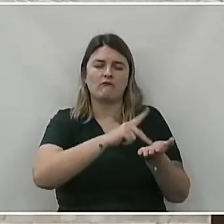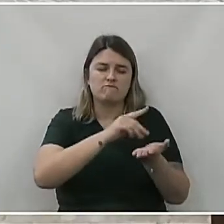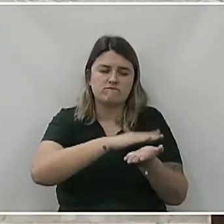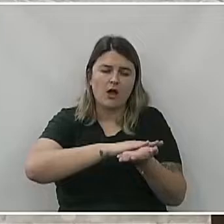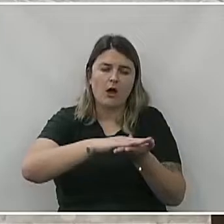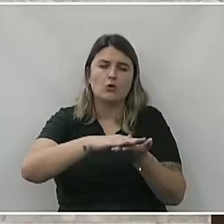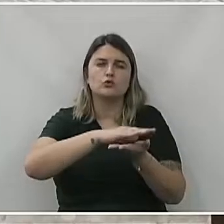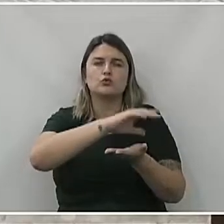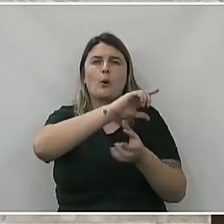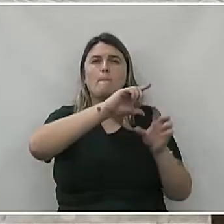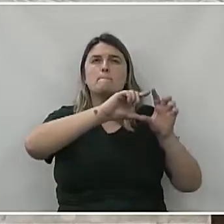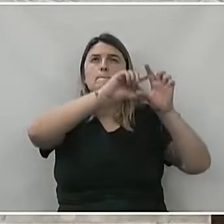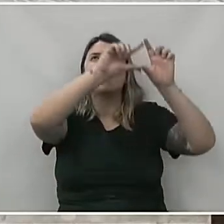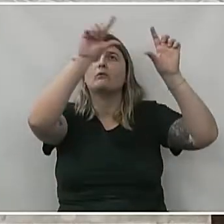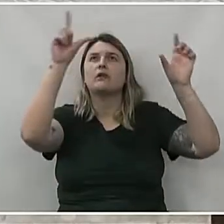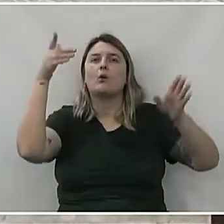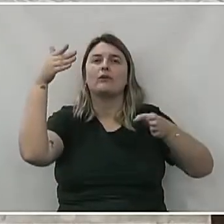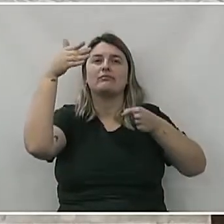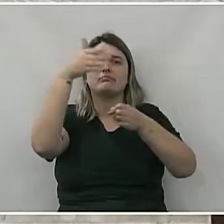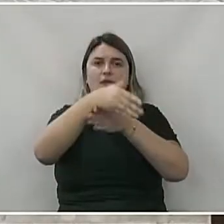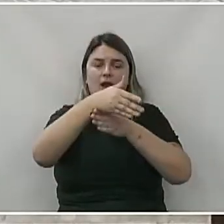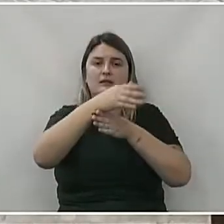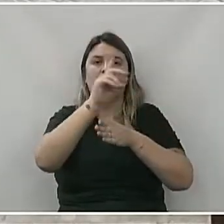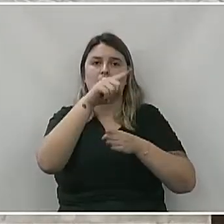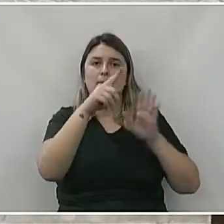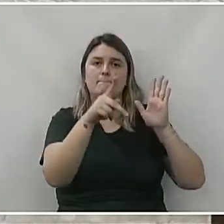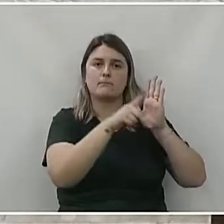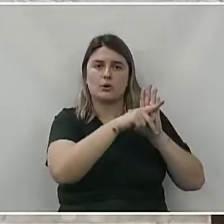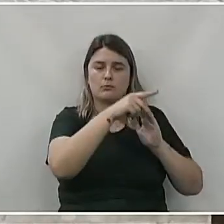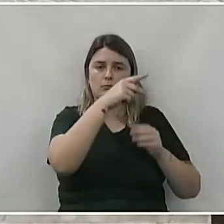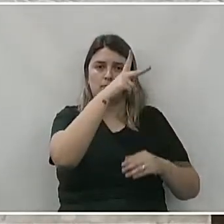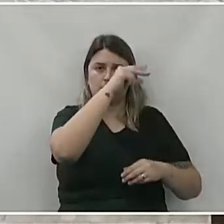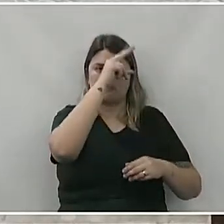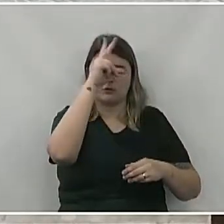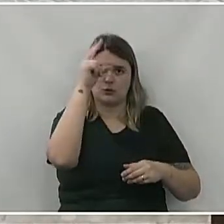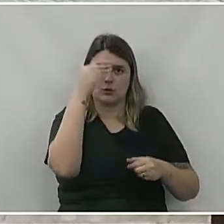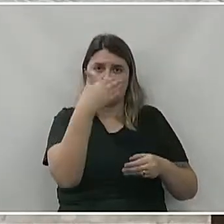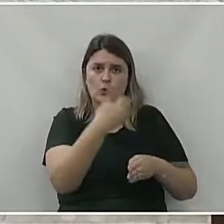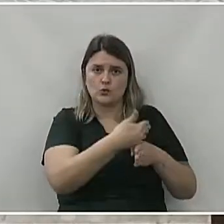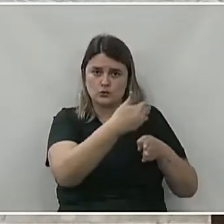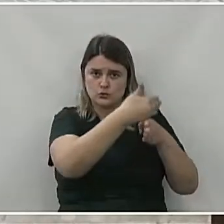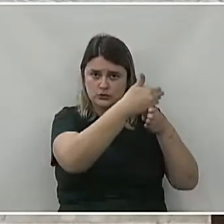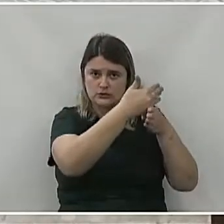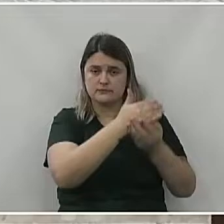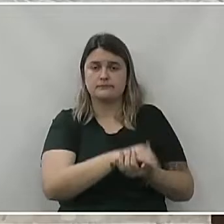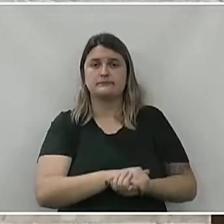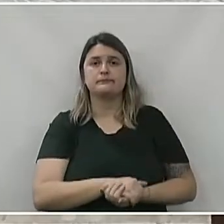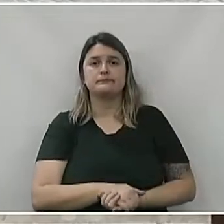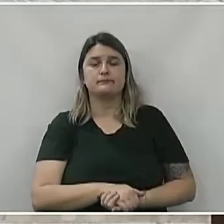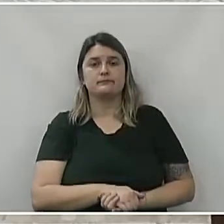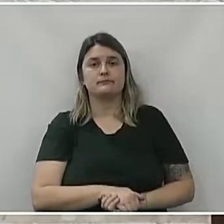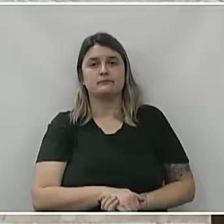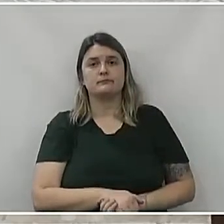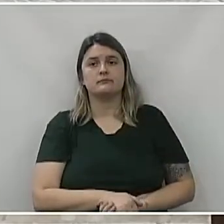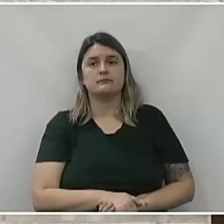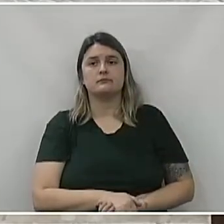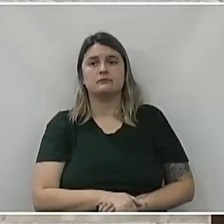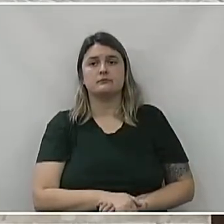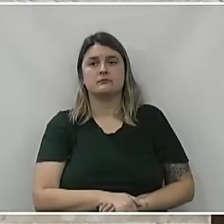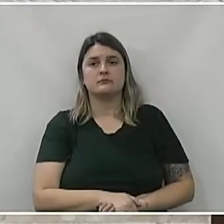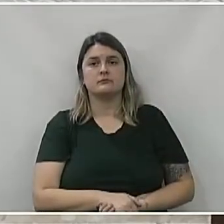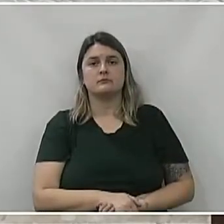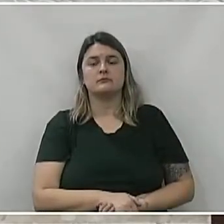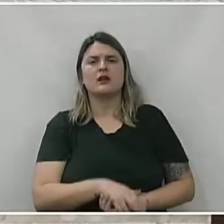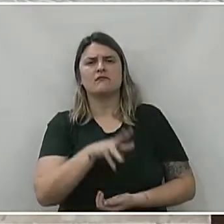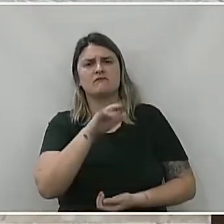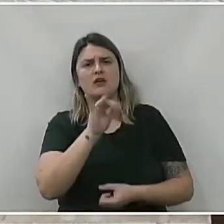aquele portal, é uma obra da prefeitura, na realidade, né? Ela é uma obra municipal